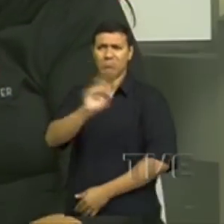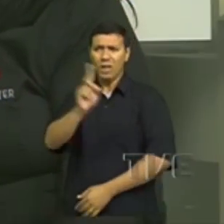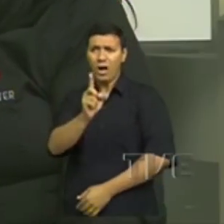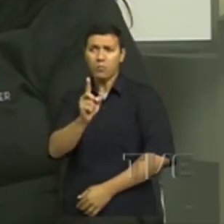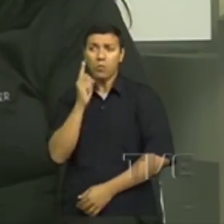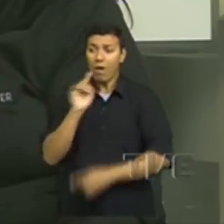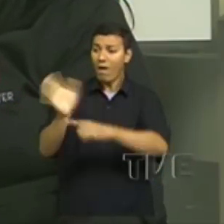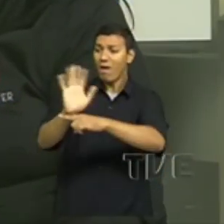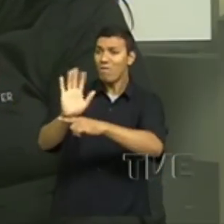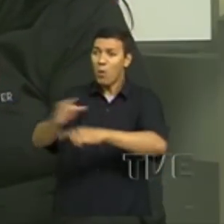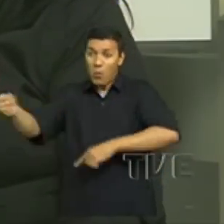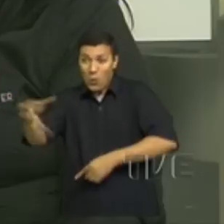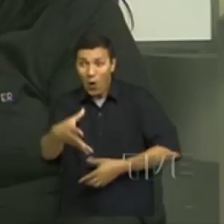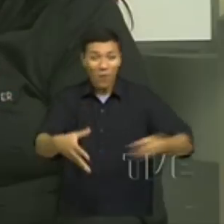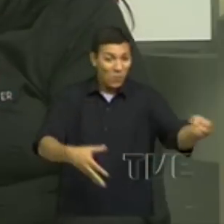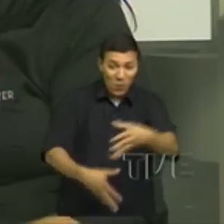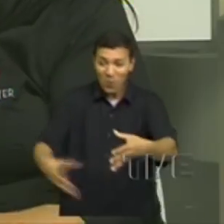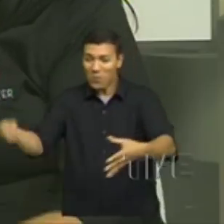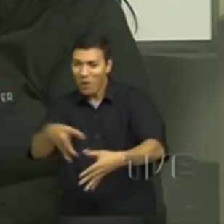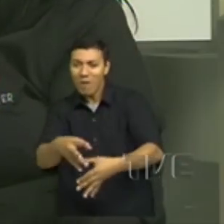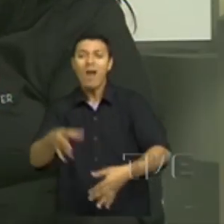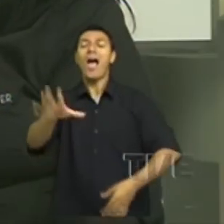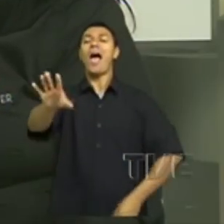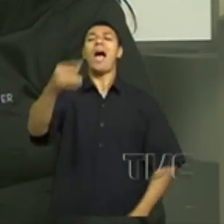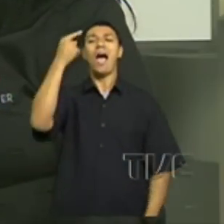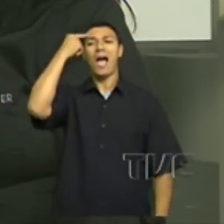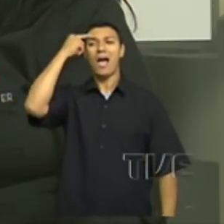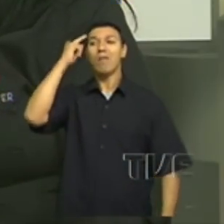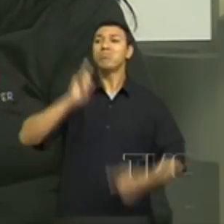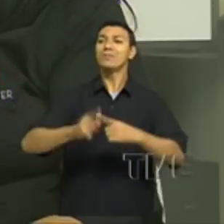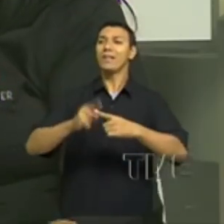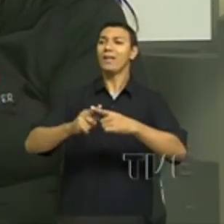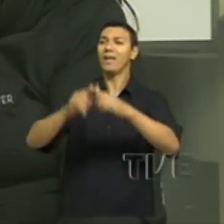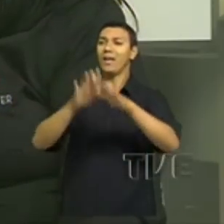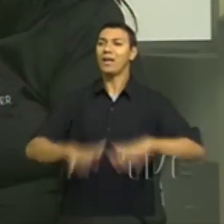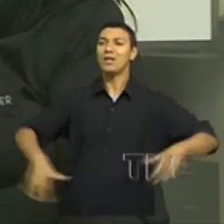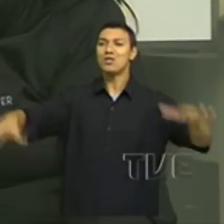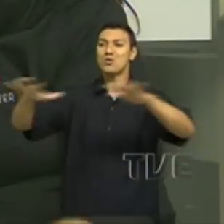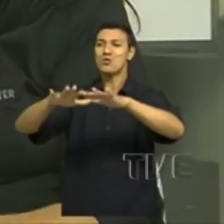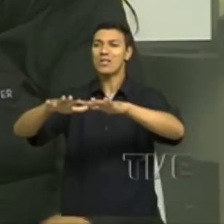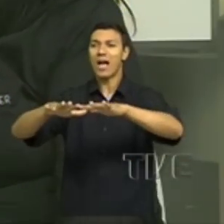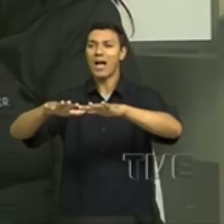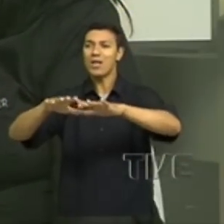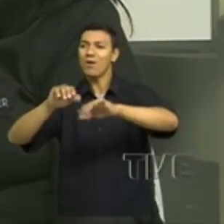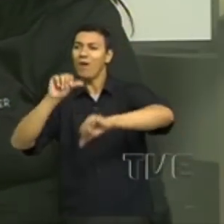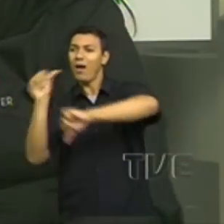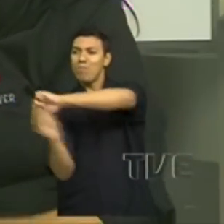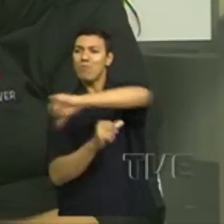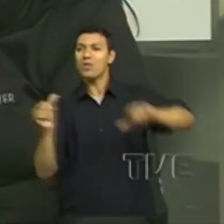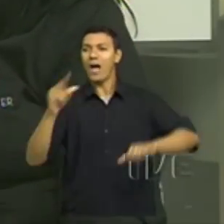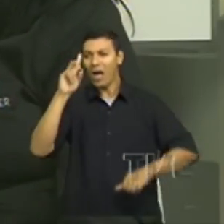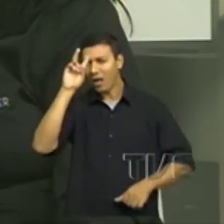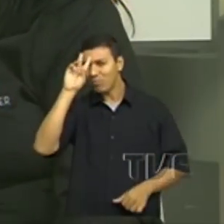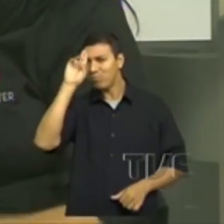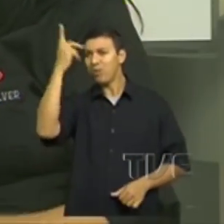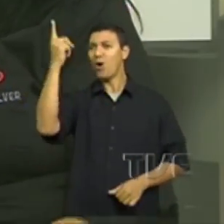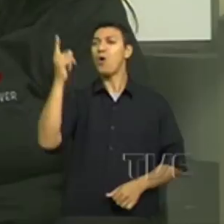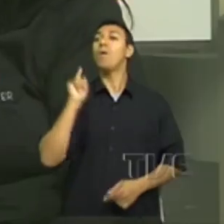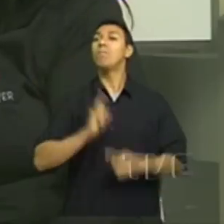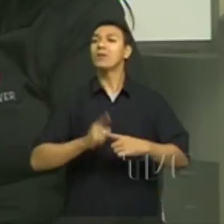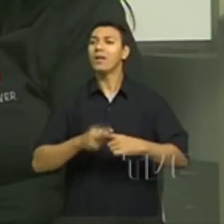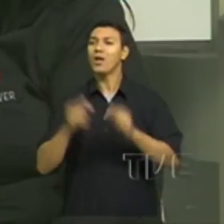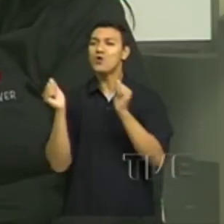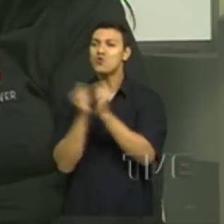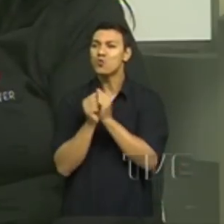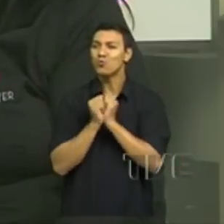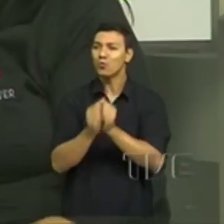fazer sentido para a gente mudar a sociedade se as pessoas, os filhos dessas pessoas e as famílias dessas pessoas estiverem